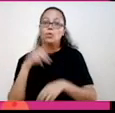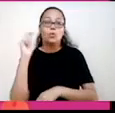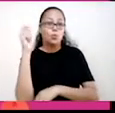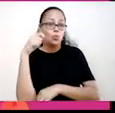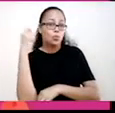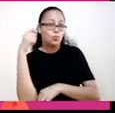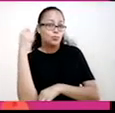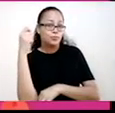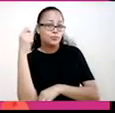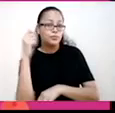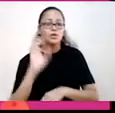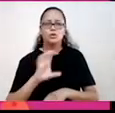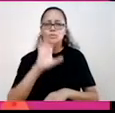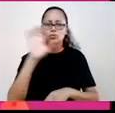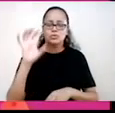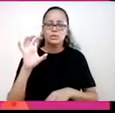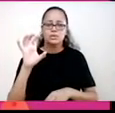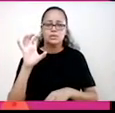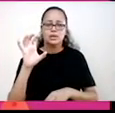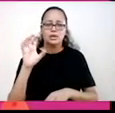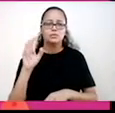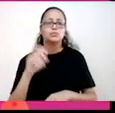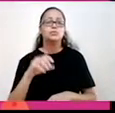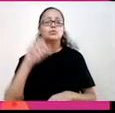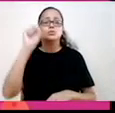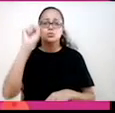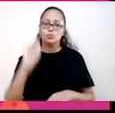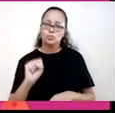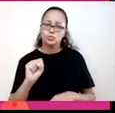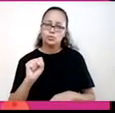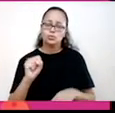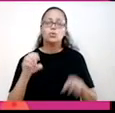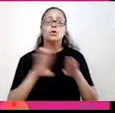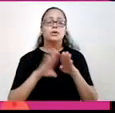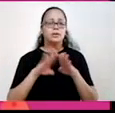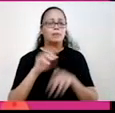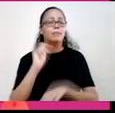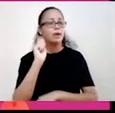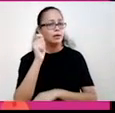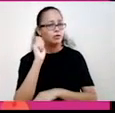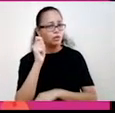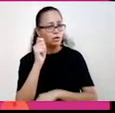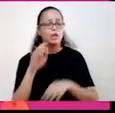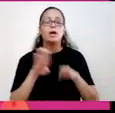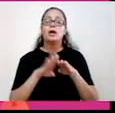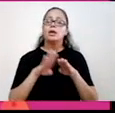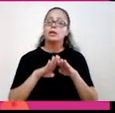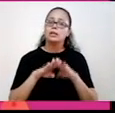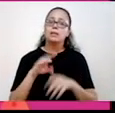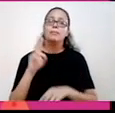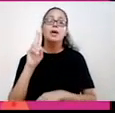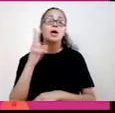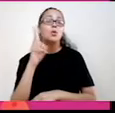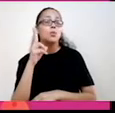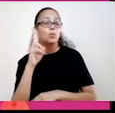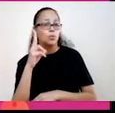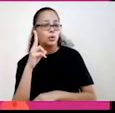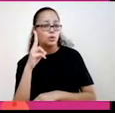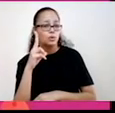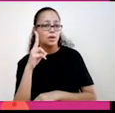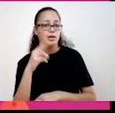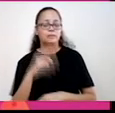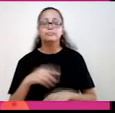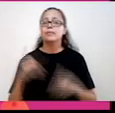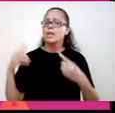outros estados do Sul, a Argentina e praticamente todo o Uruguai, né, que é esse país aqui com o número 5 no mapa. Então,